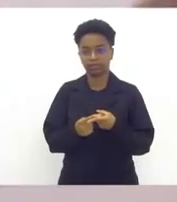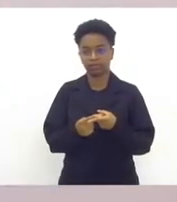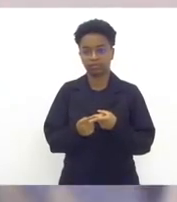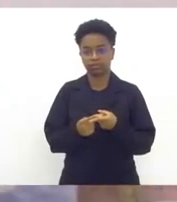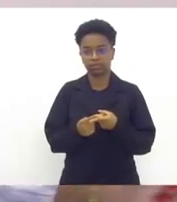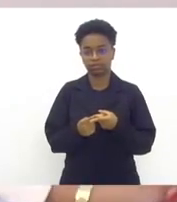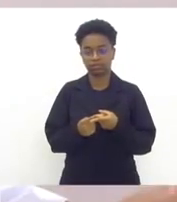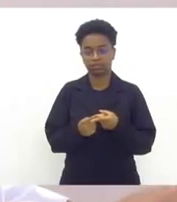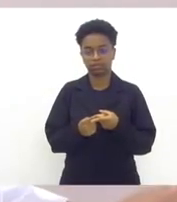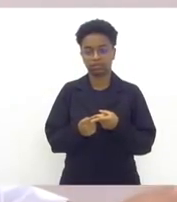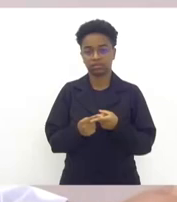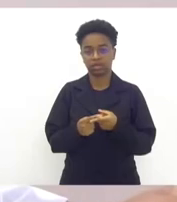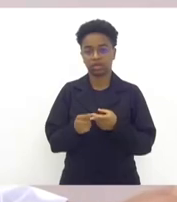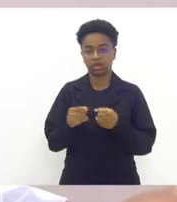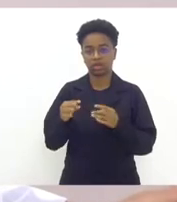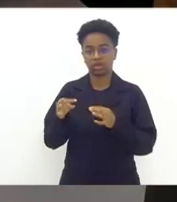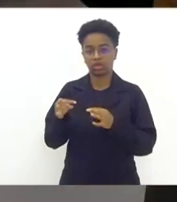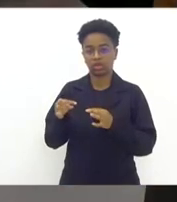Enfim,